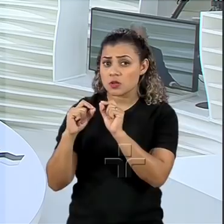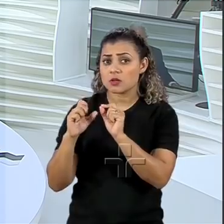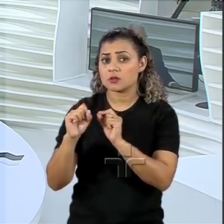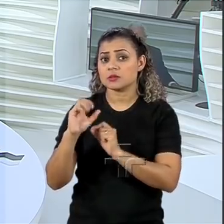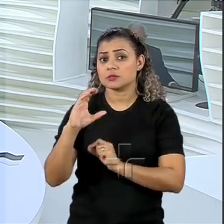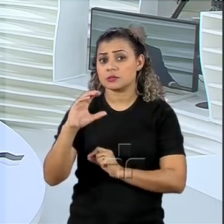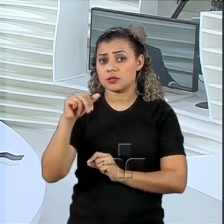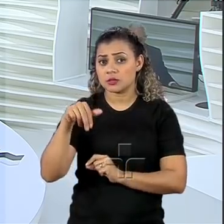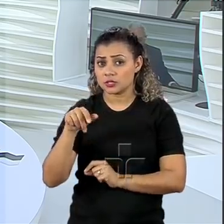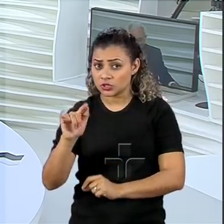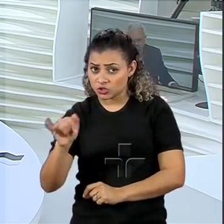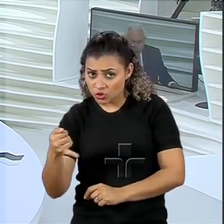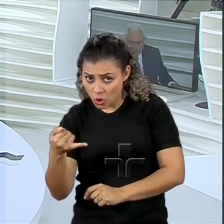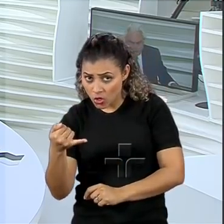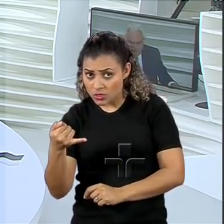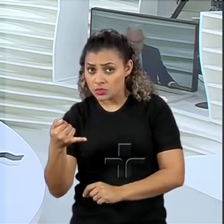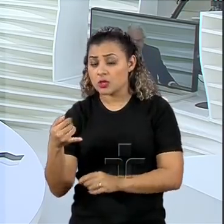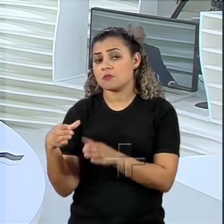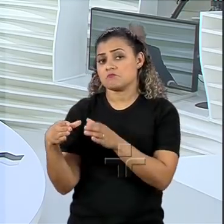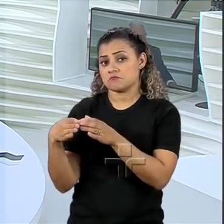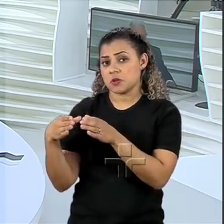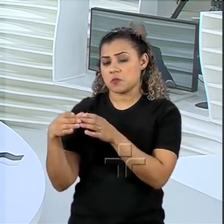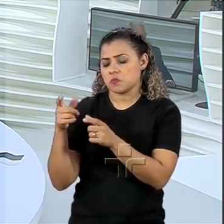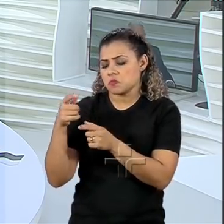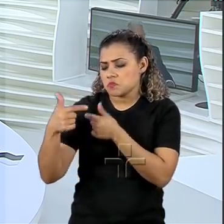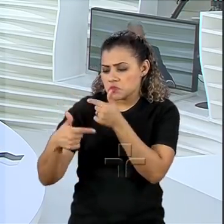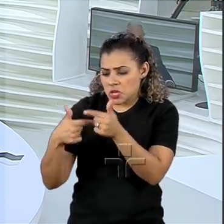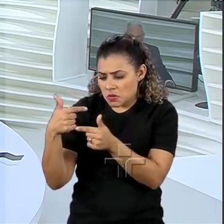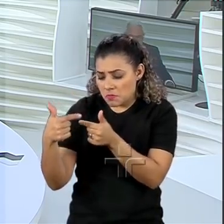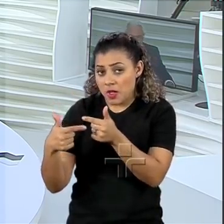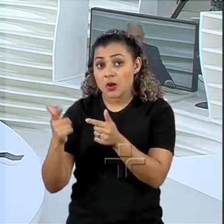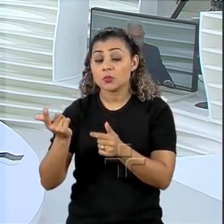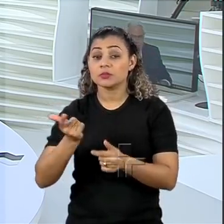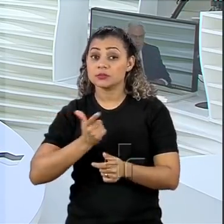CNJ, foi criada a audiência